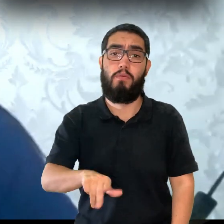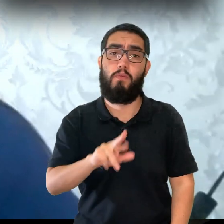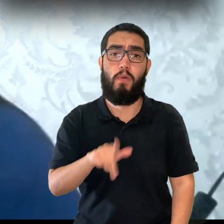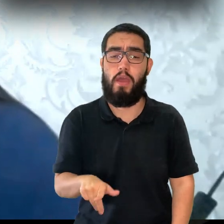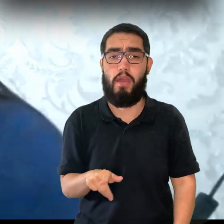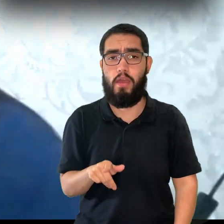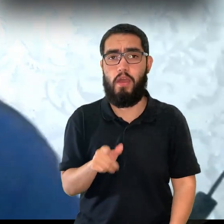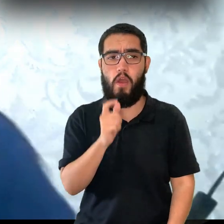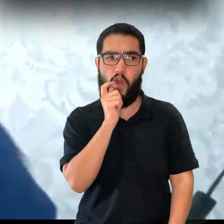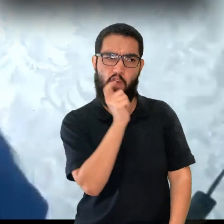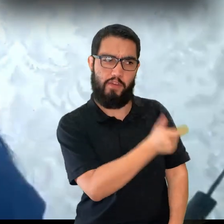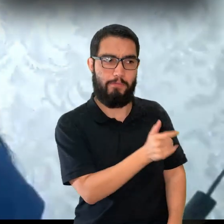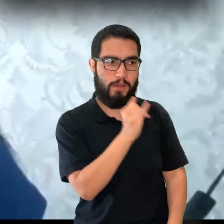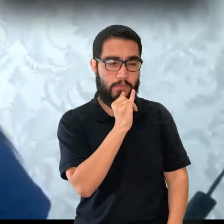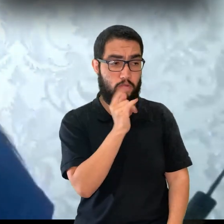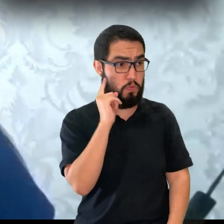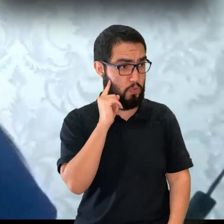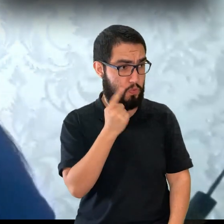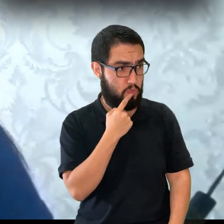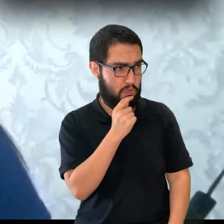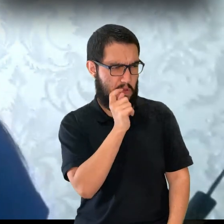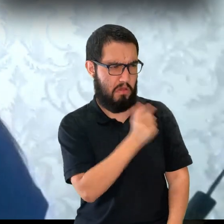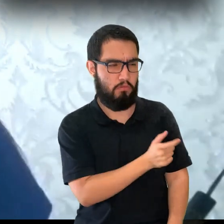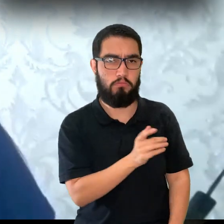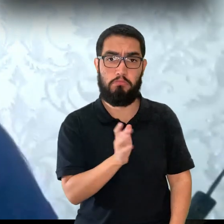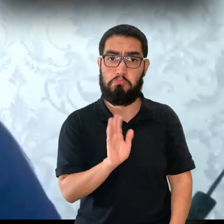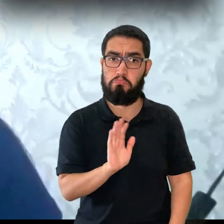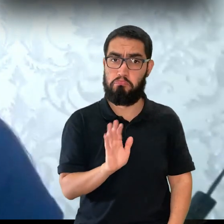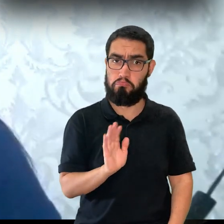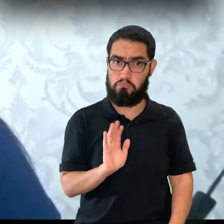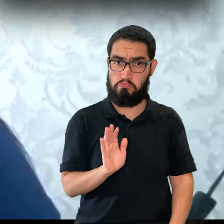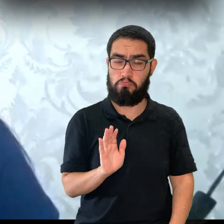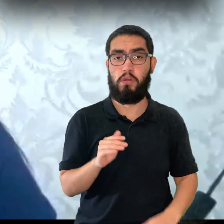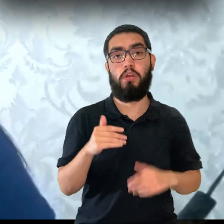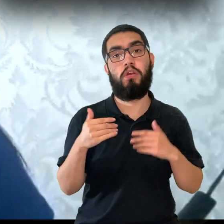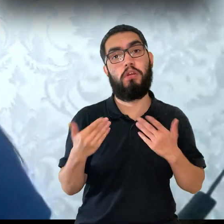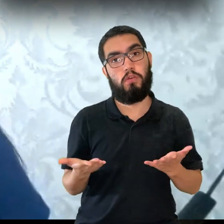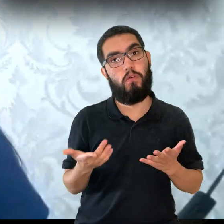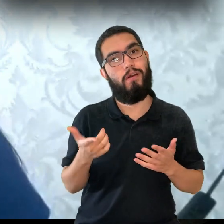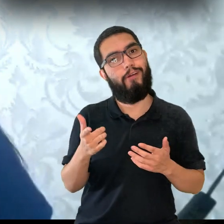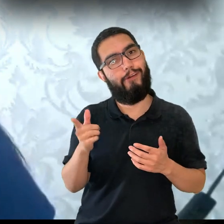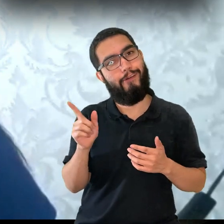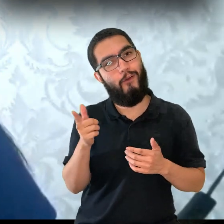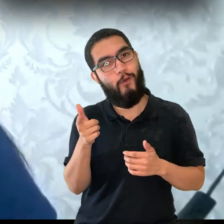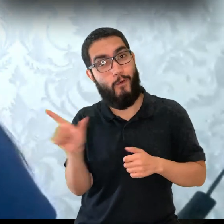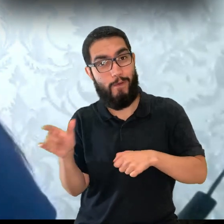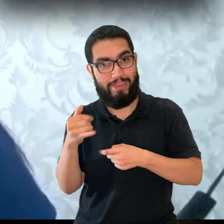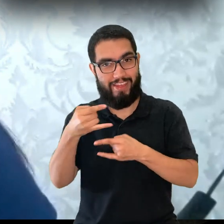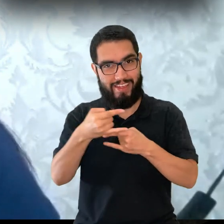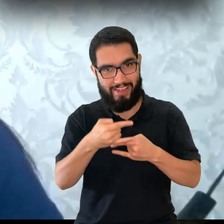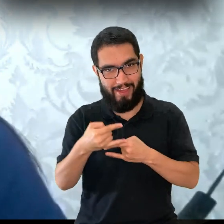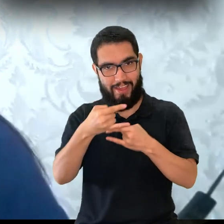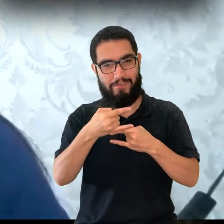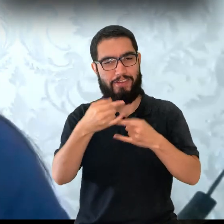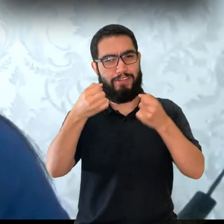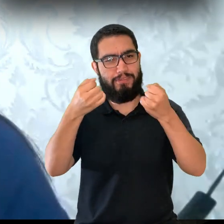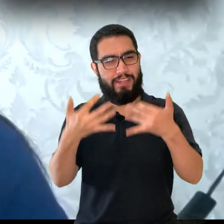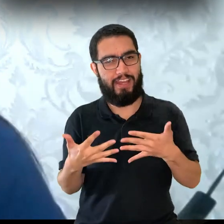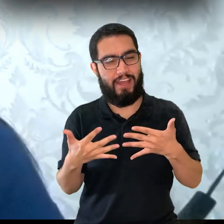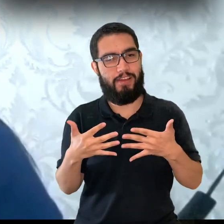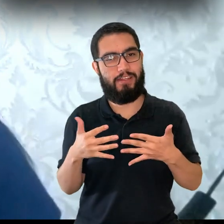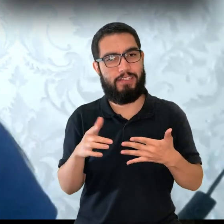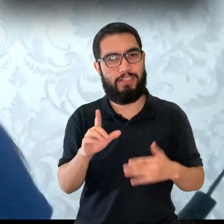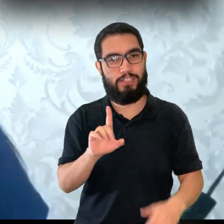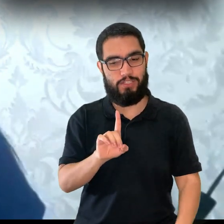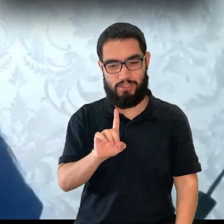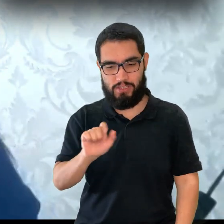é ofensivo você falar que a pessoa é surda. Então daria outra live da gente explicar qual é a diferença da pessoa